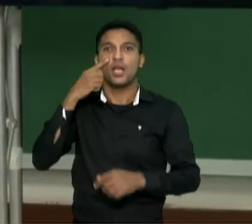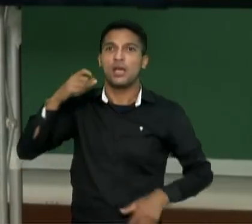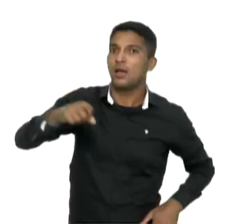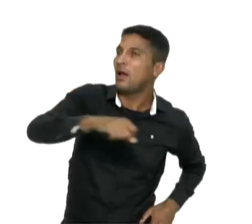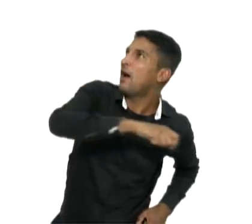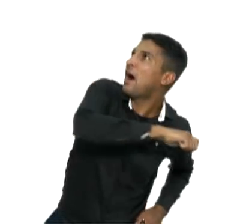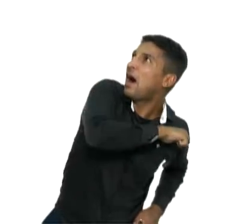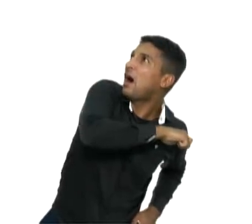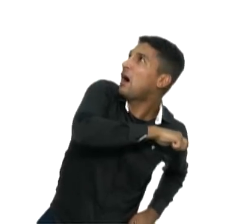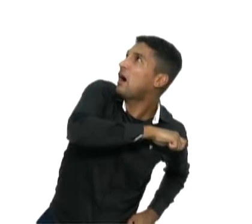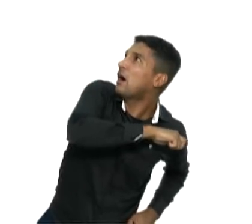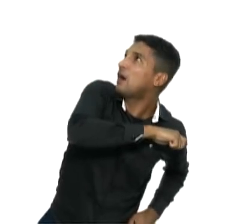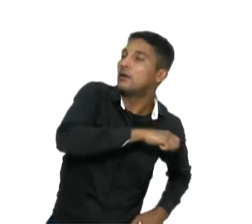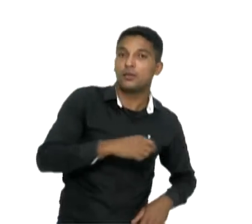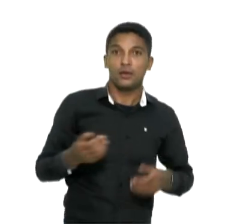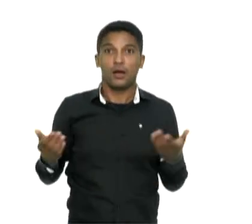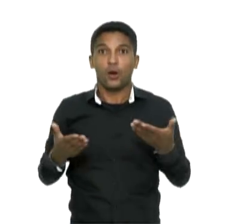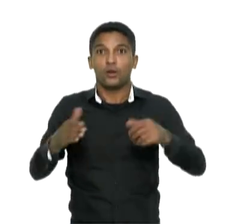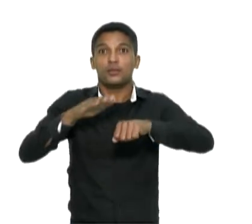observarem.